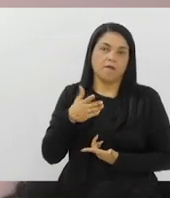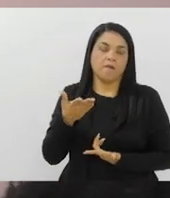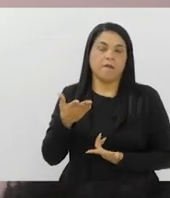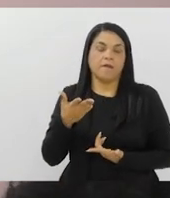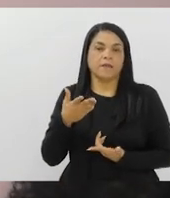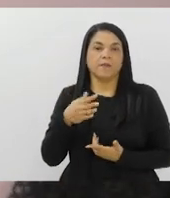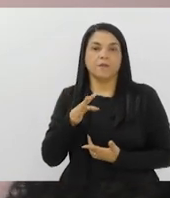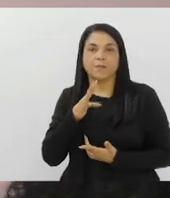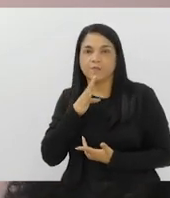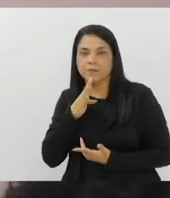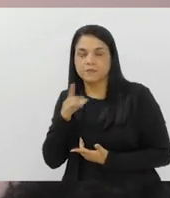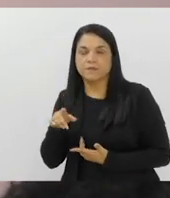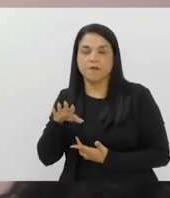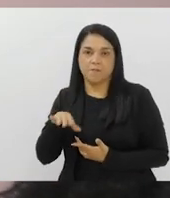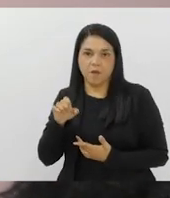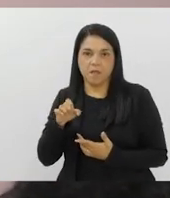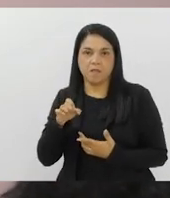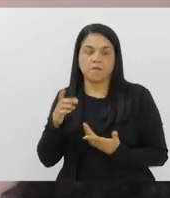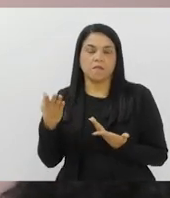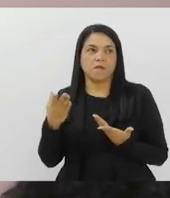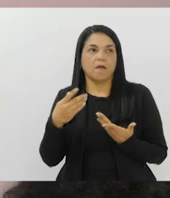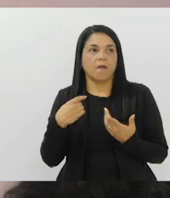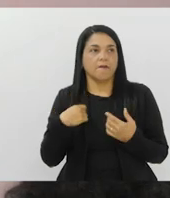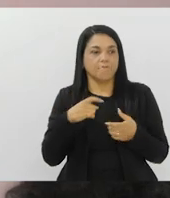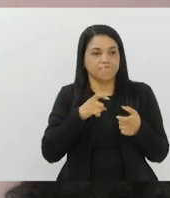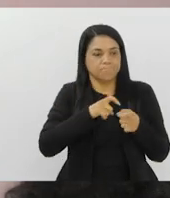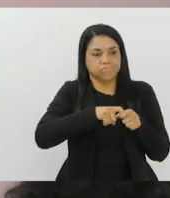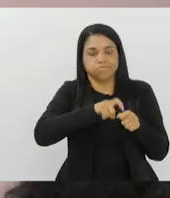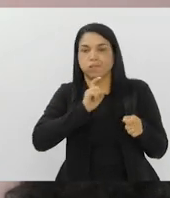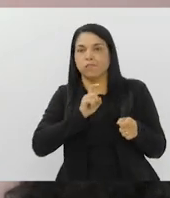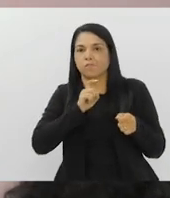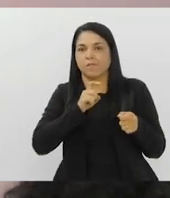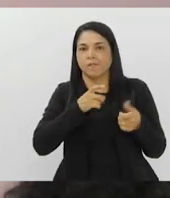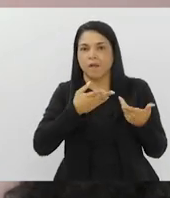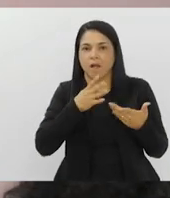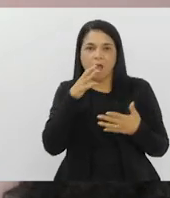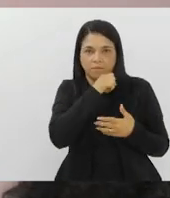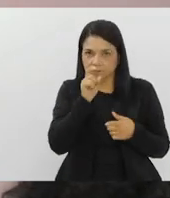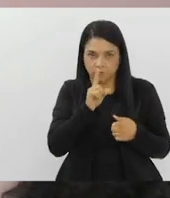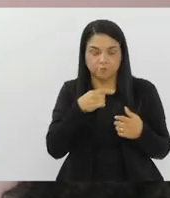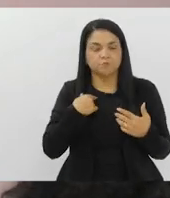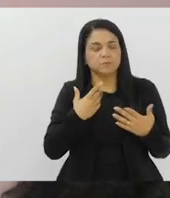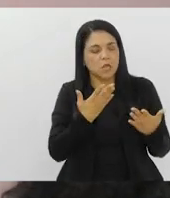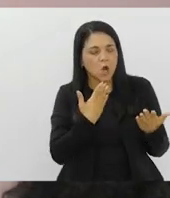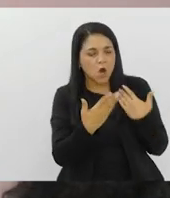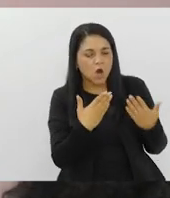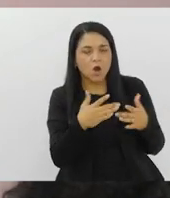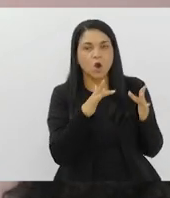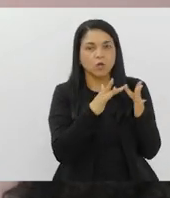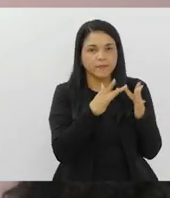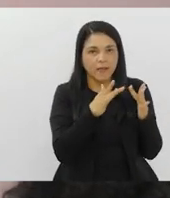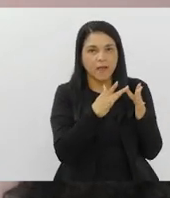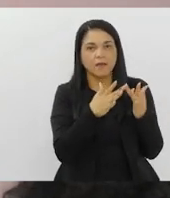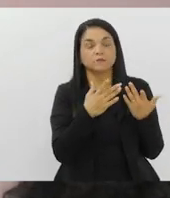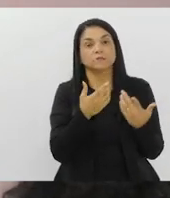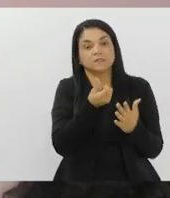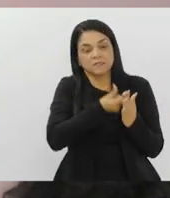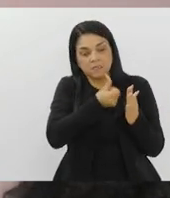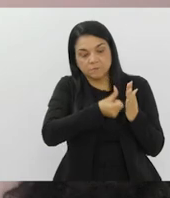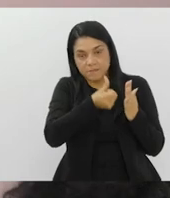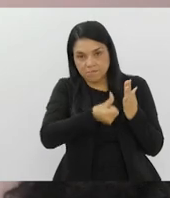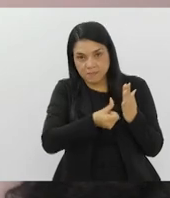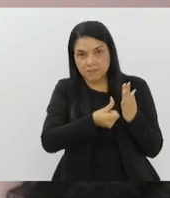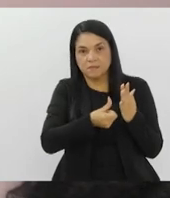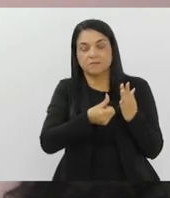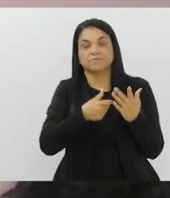ter um desligamento abrupto. Mas, para que isso aconteça aos 6 meses, se faz necessária a introdução alimentar